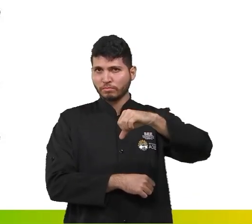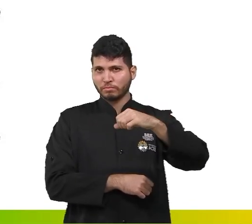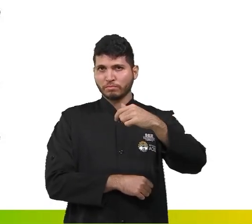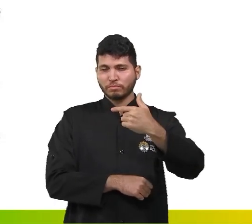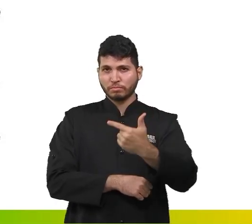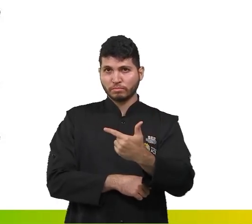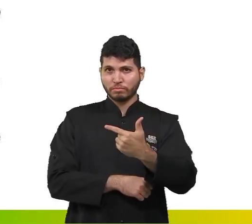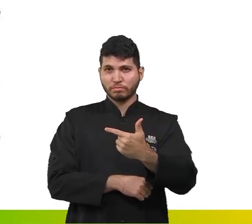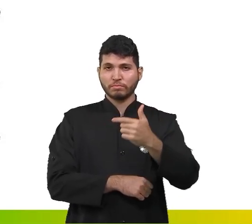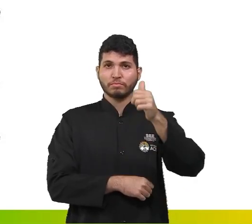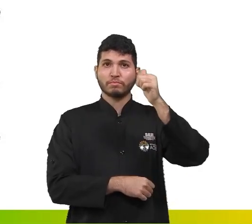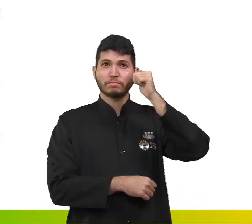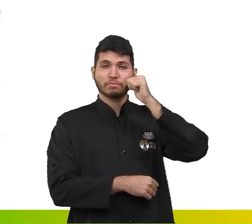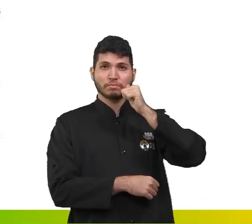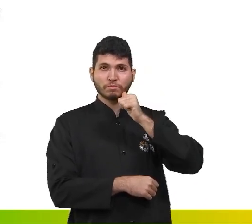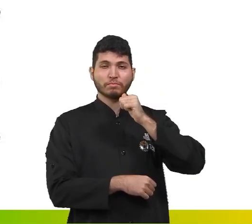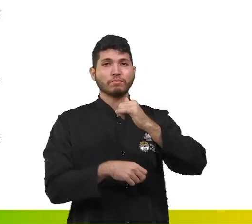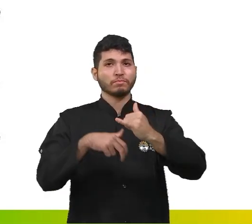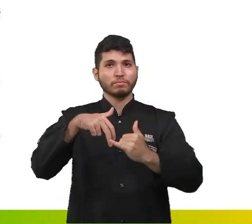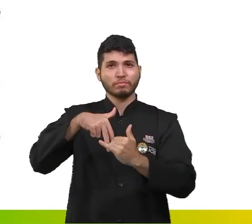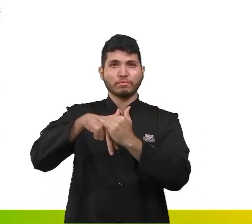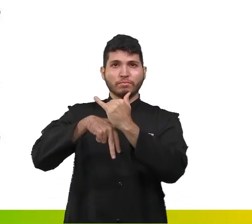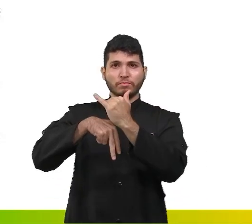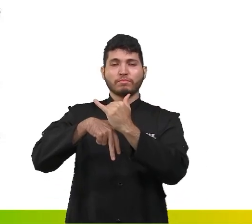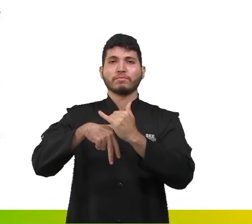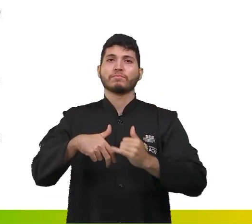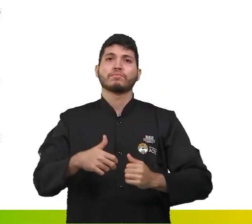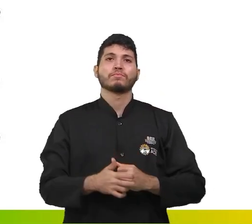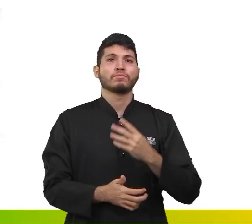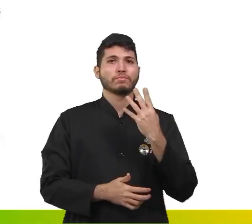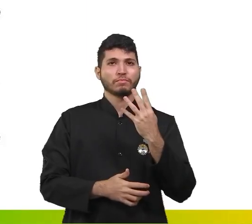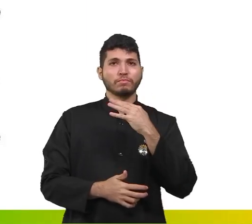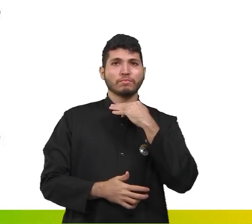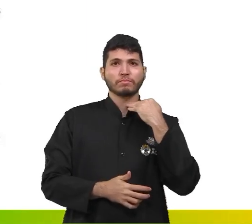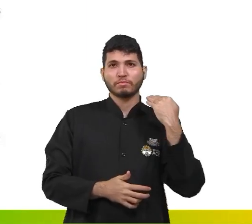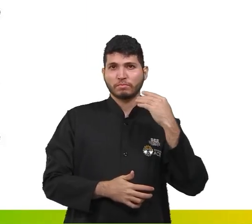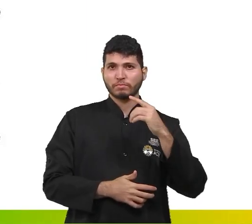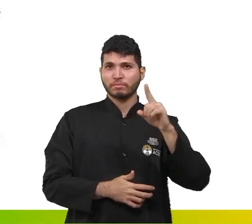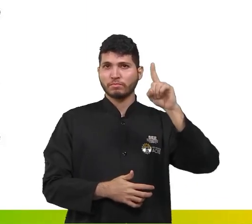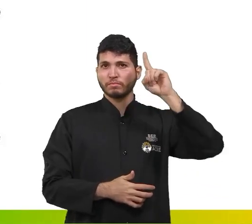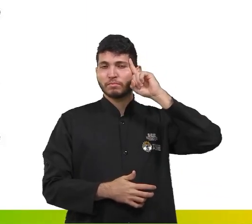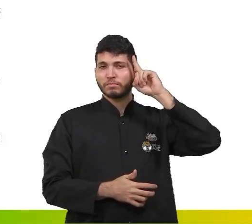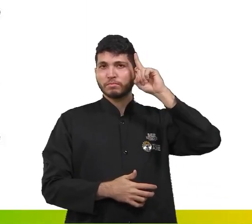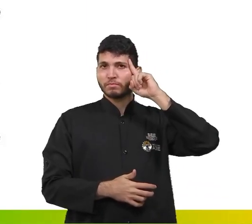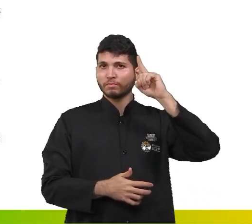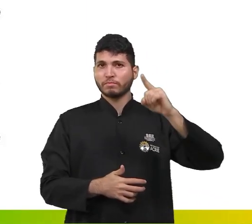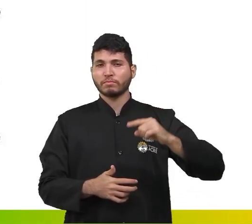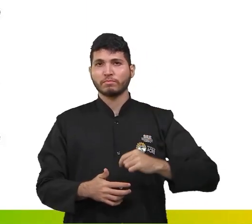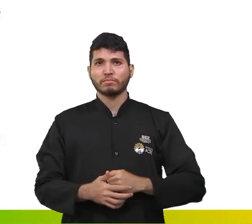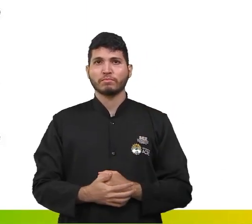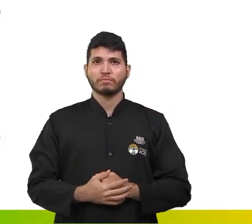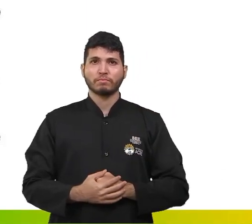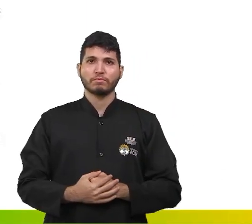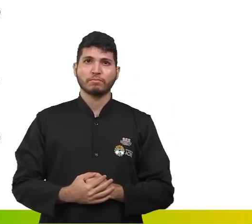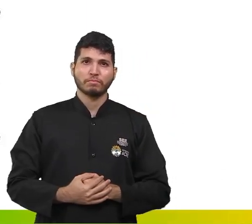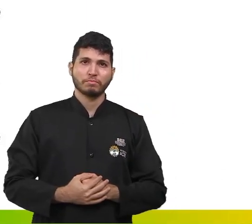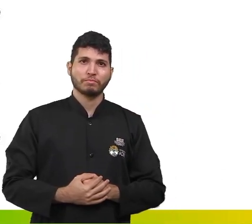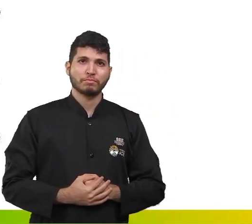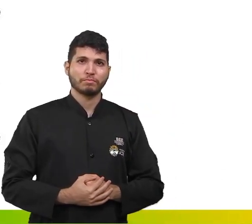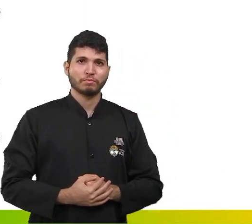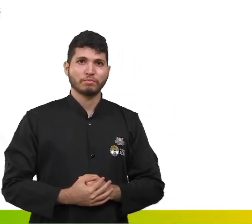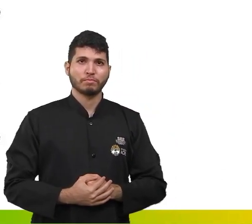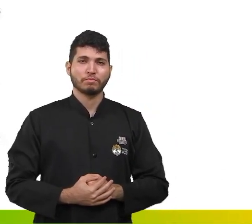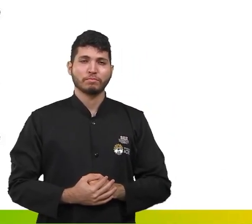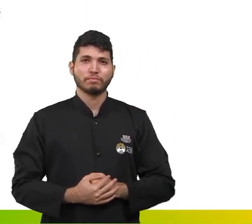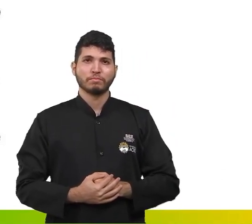1.492 mulheres foram vítimas. 4 mortes por dia é o segundo dado. Já falei o primeiro e